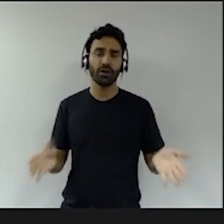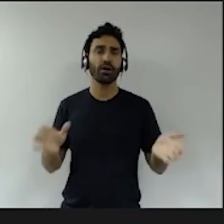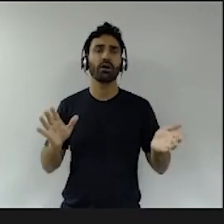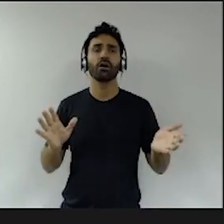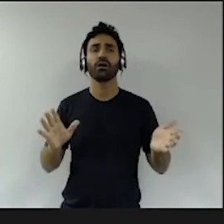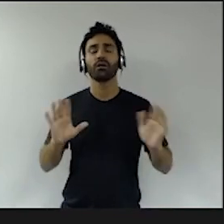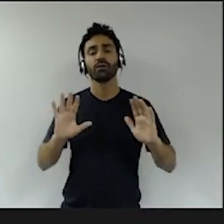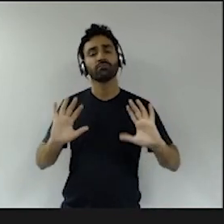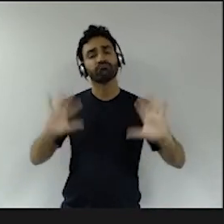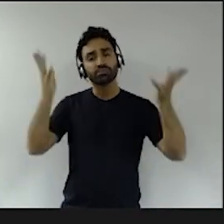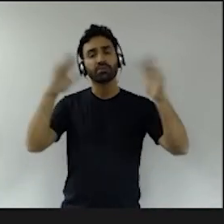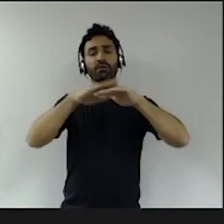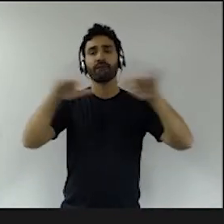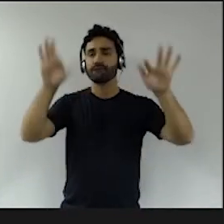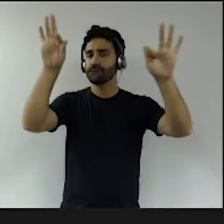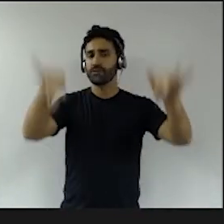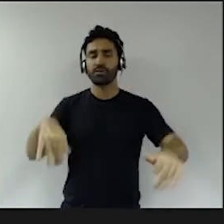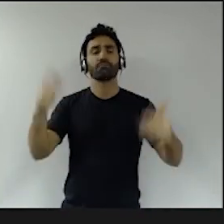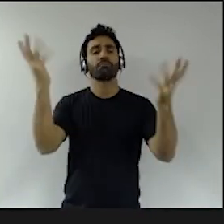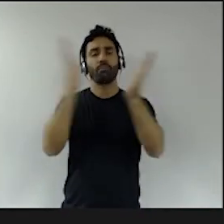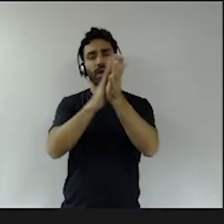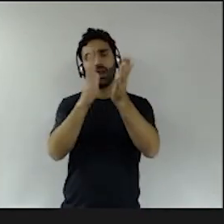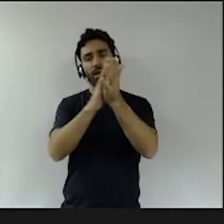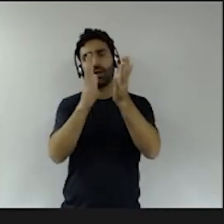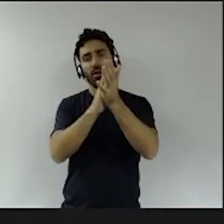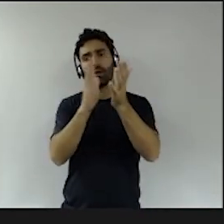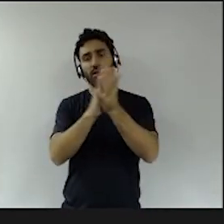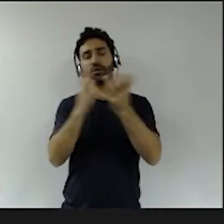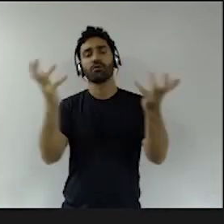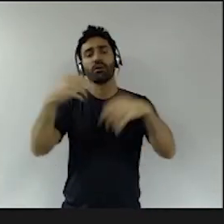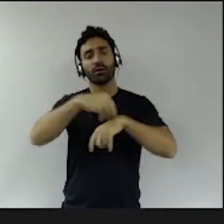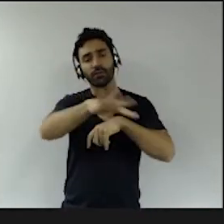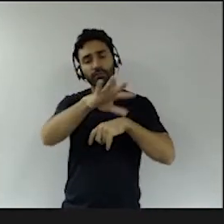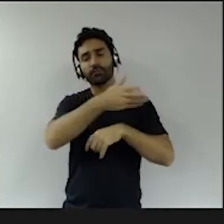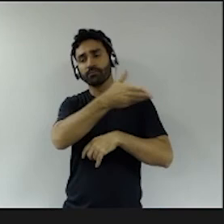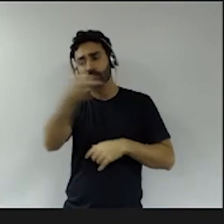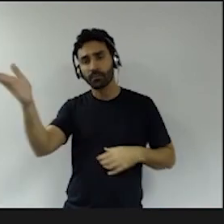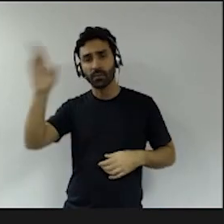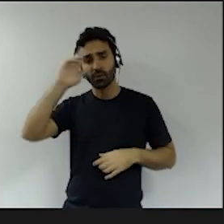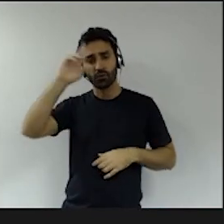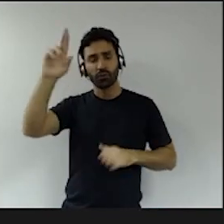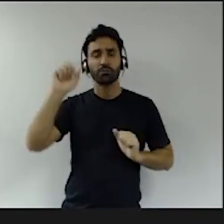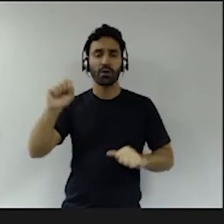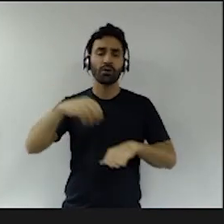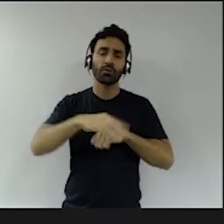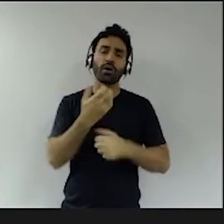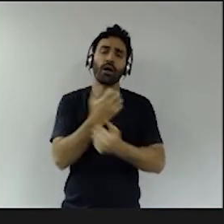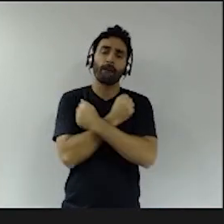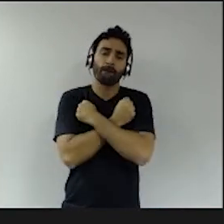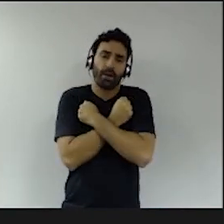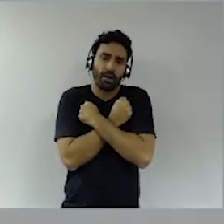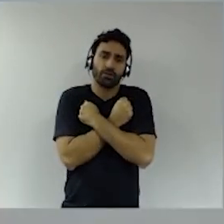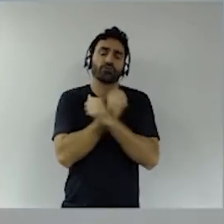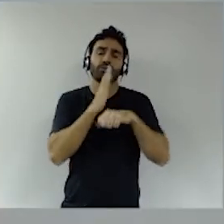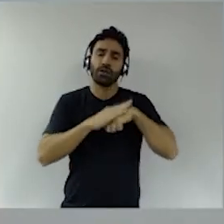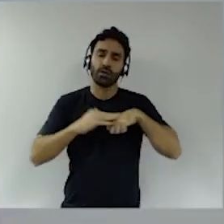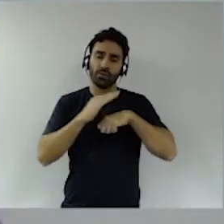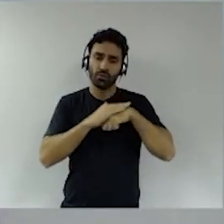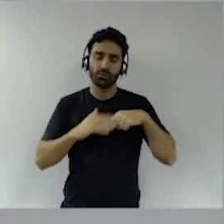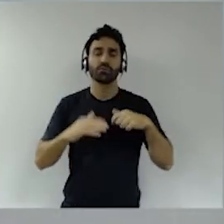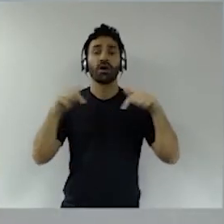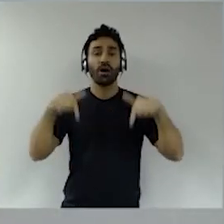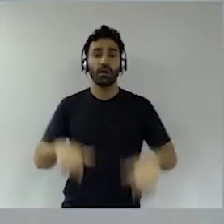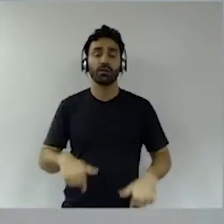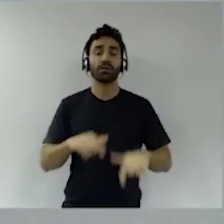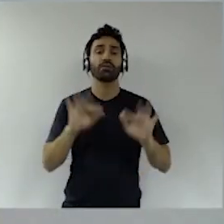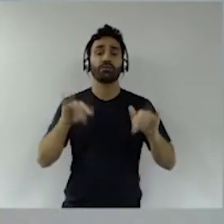evento, parabenizando e enviando para cada um dos senhores um abraço muito carinhoso. Por enquanto aqui,